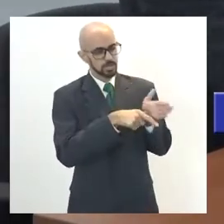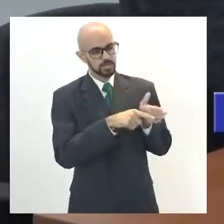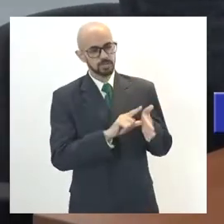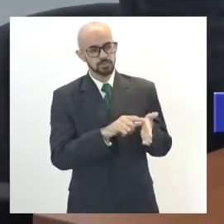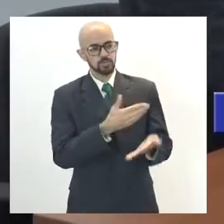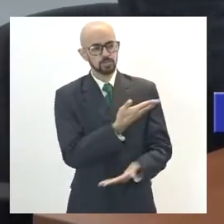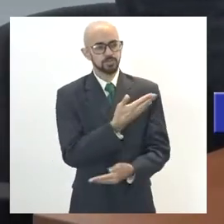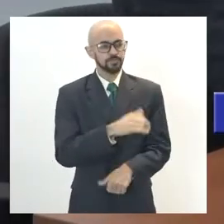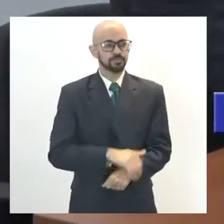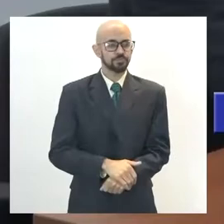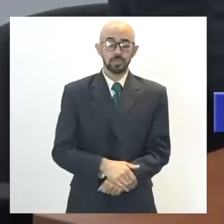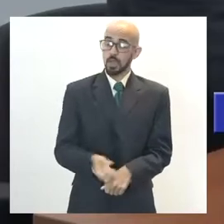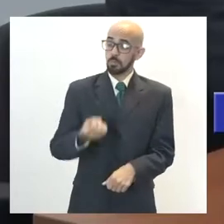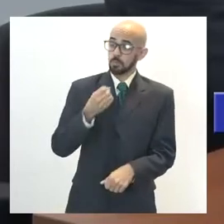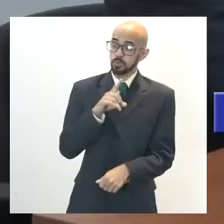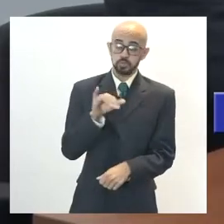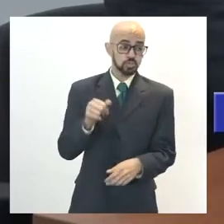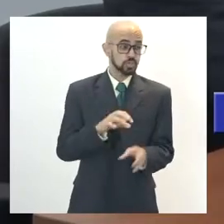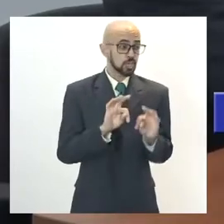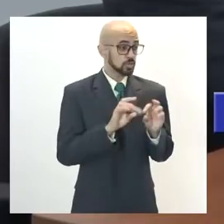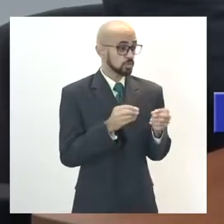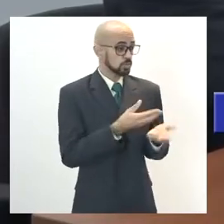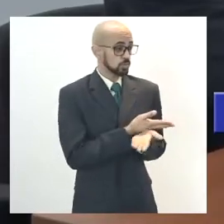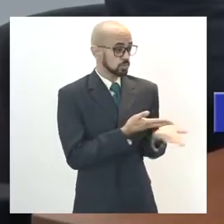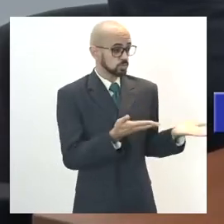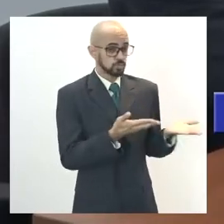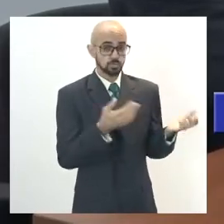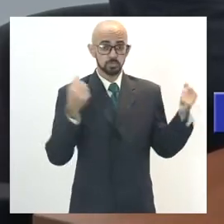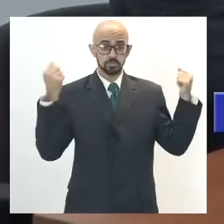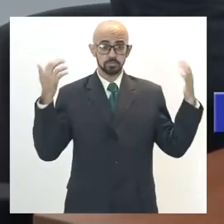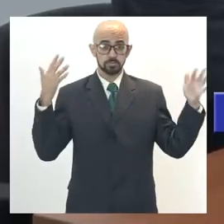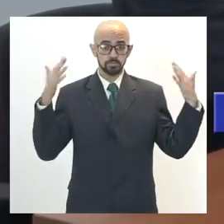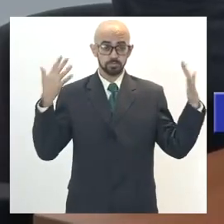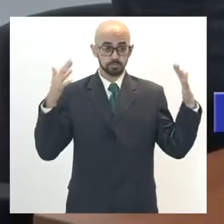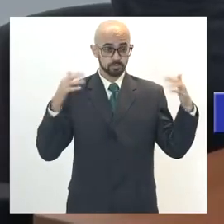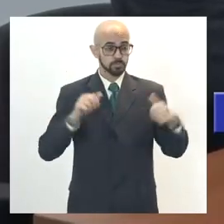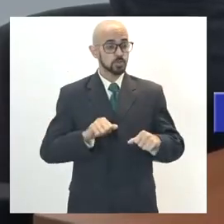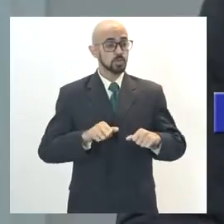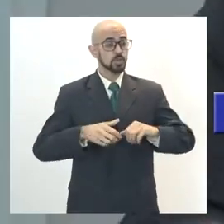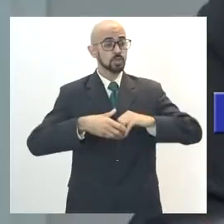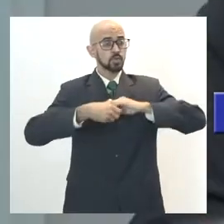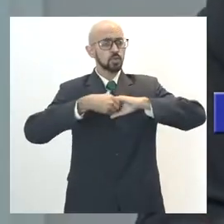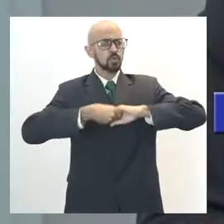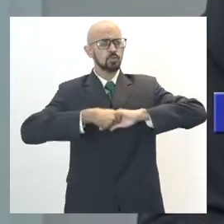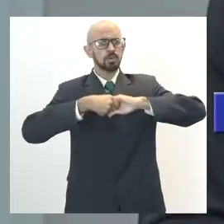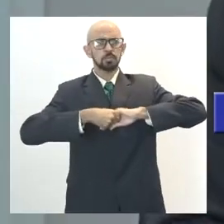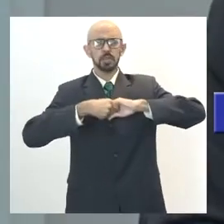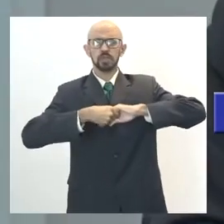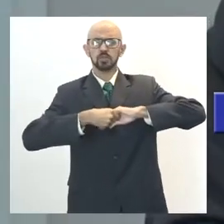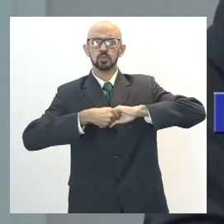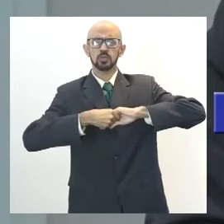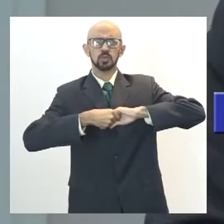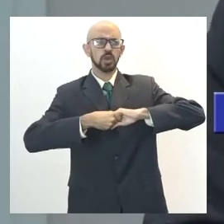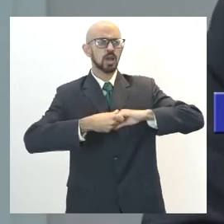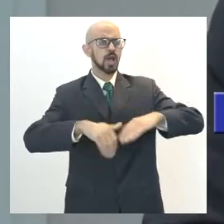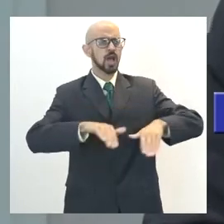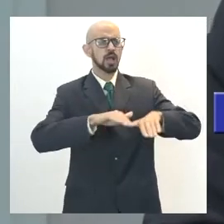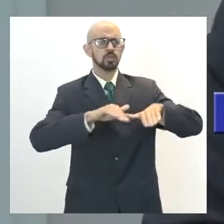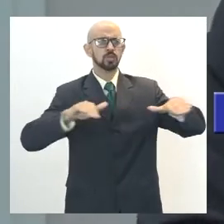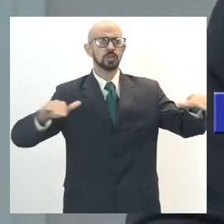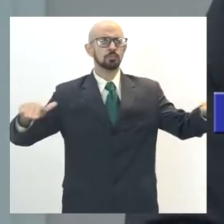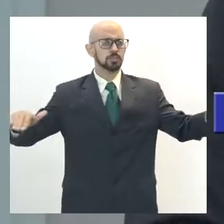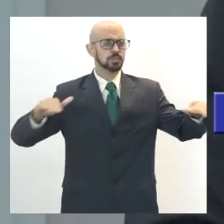Olá bom dia a todas e todos o cumprimento e a mesa